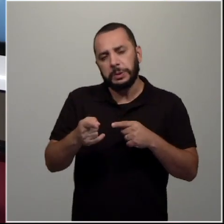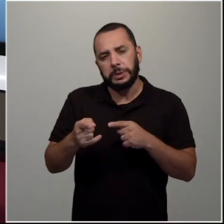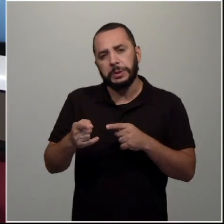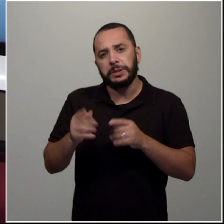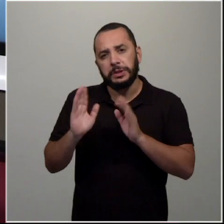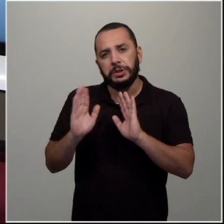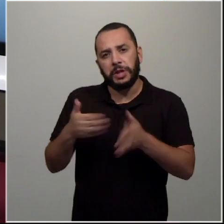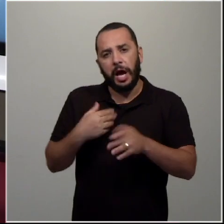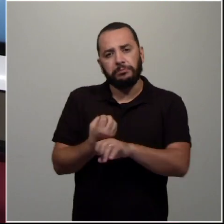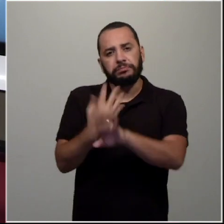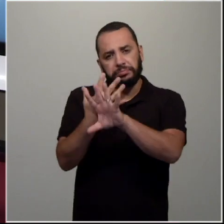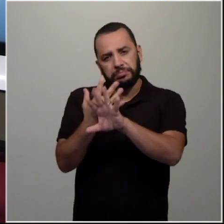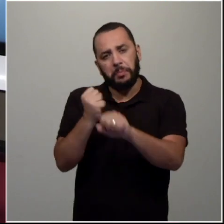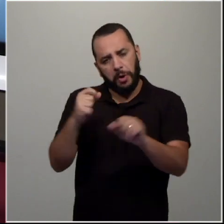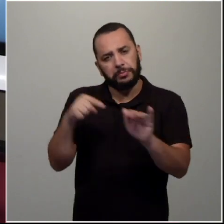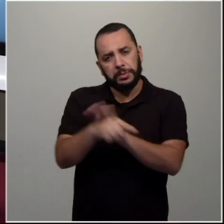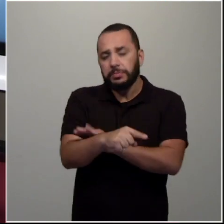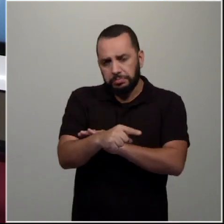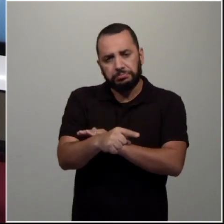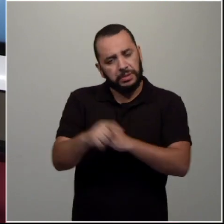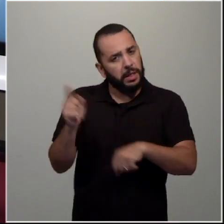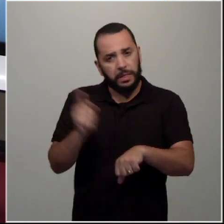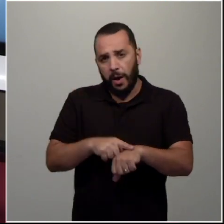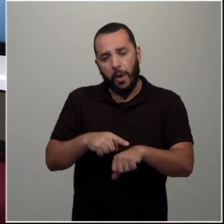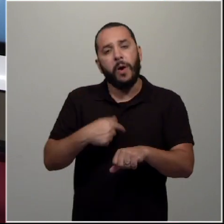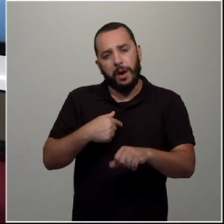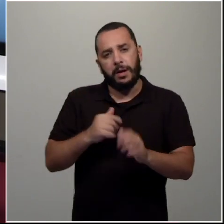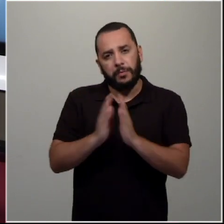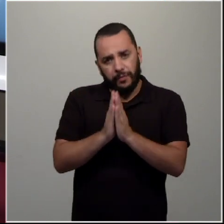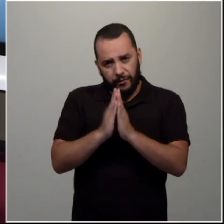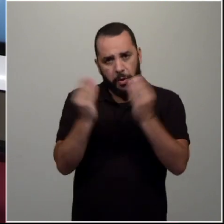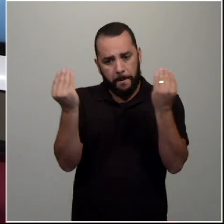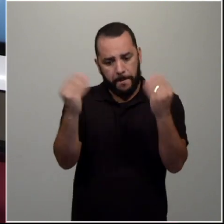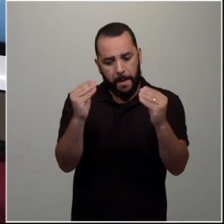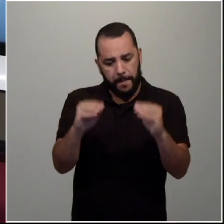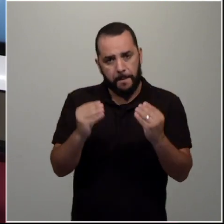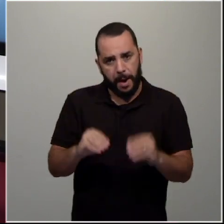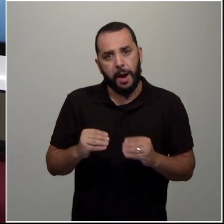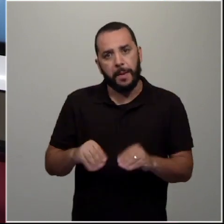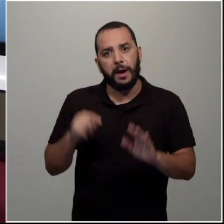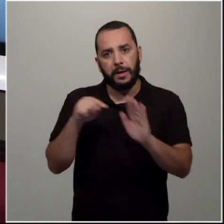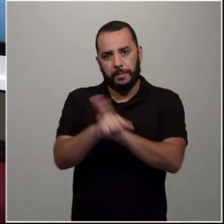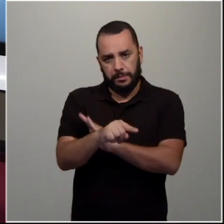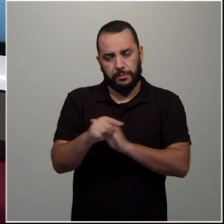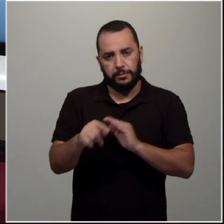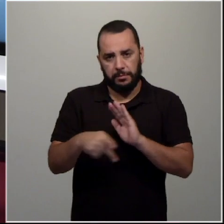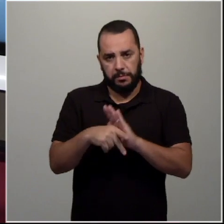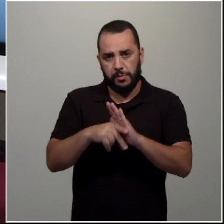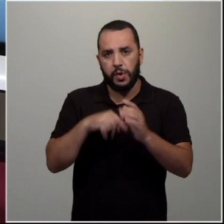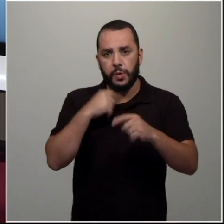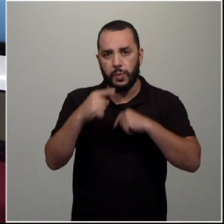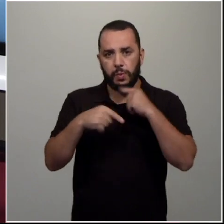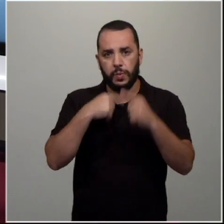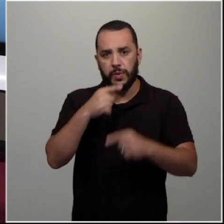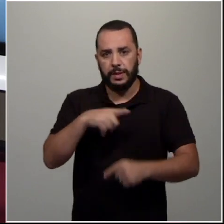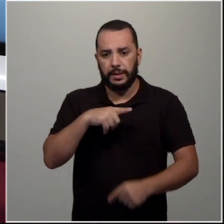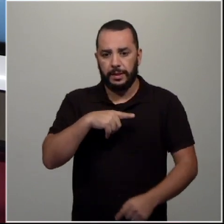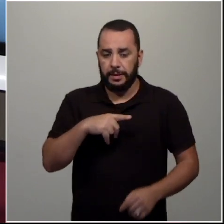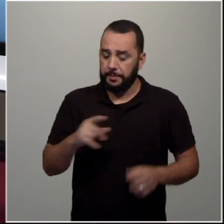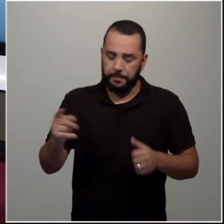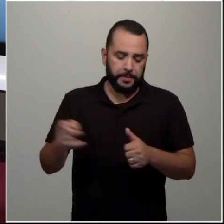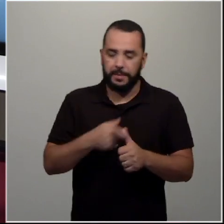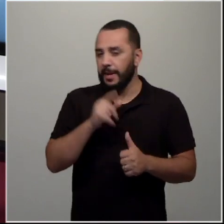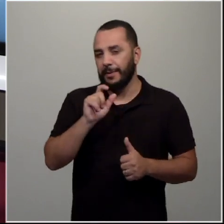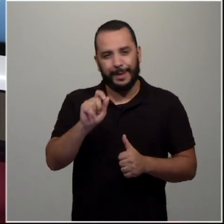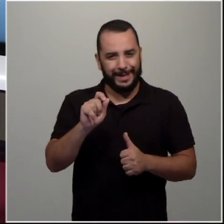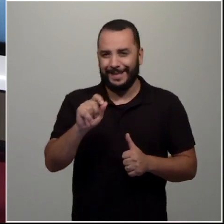da webconferência fiquem à vontade pra participar em não voltem com não fiquem com dúvidas é a primeira